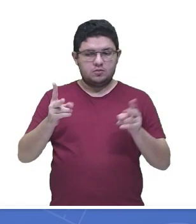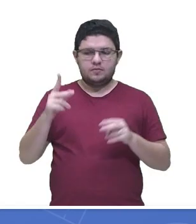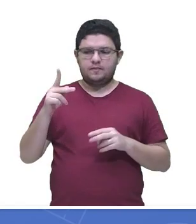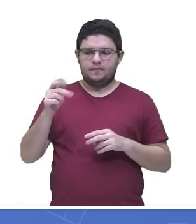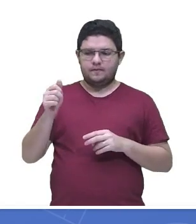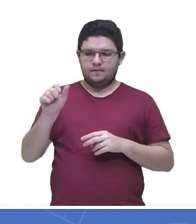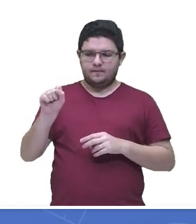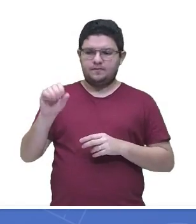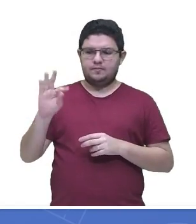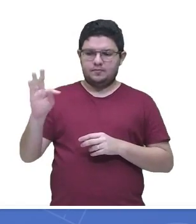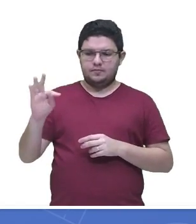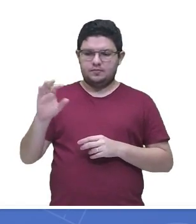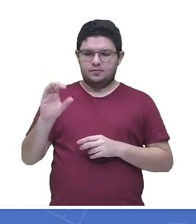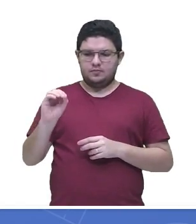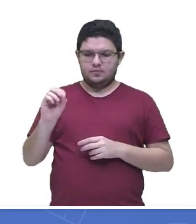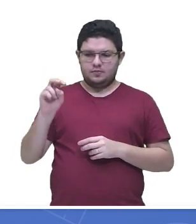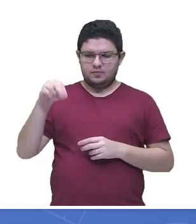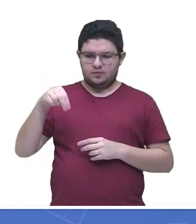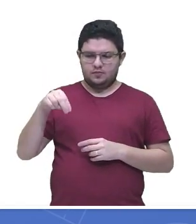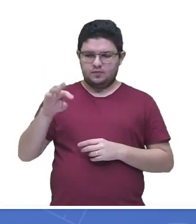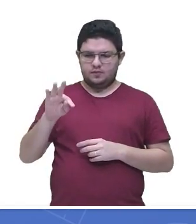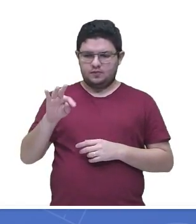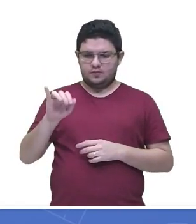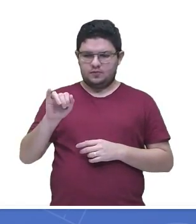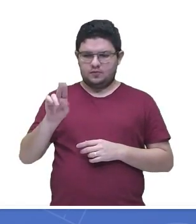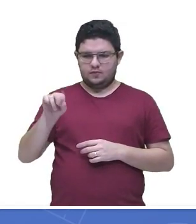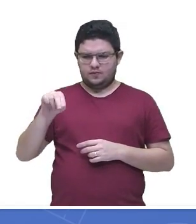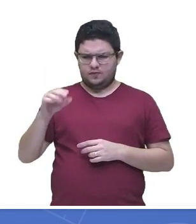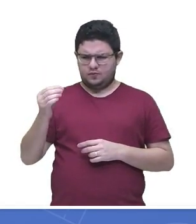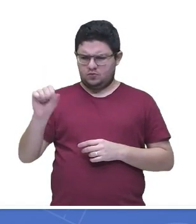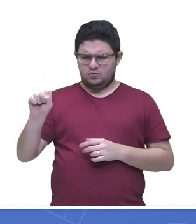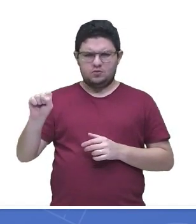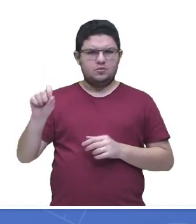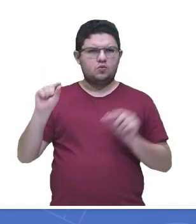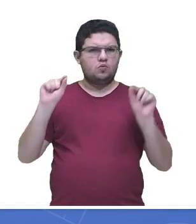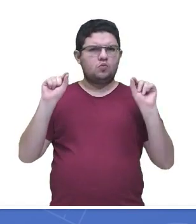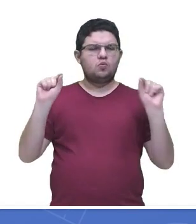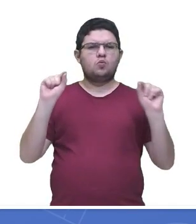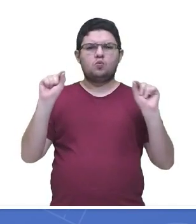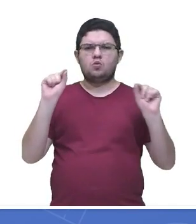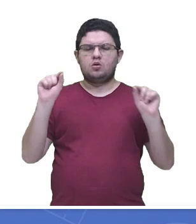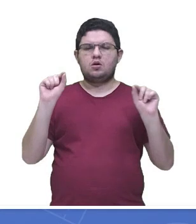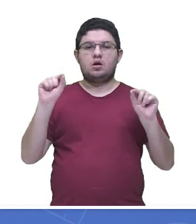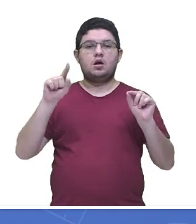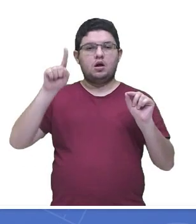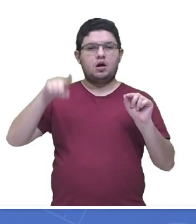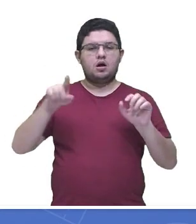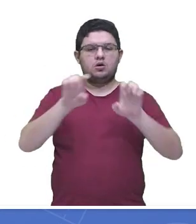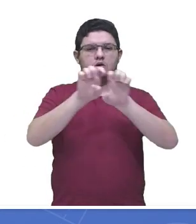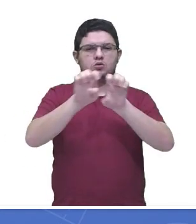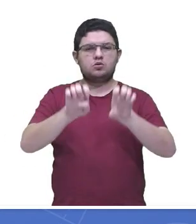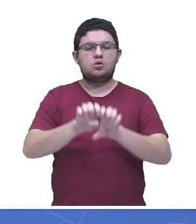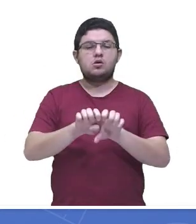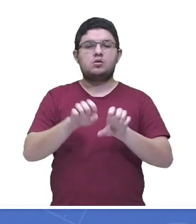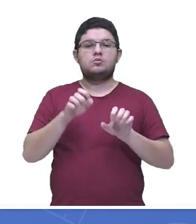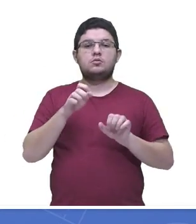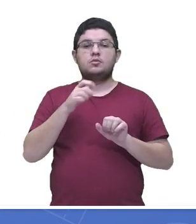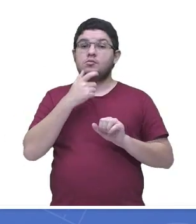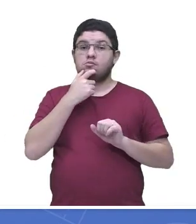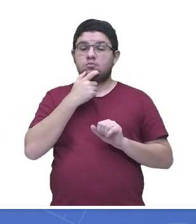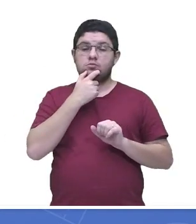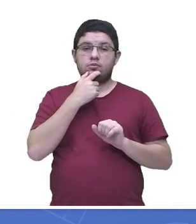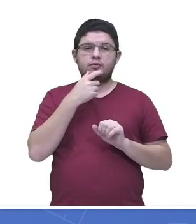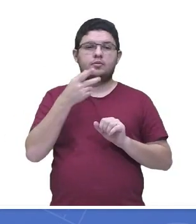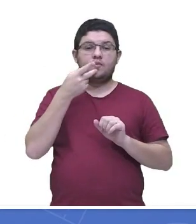é uma estrutura na língua inglesa que você utilizará para falar sobre algo